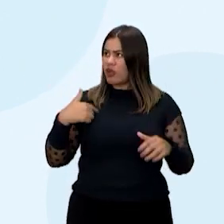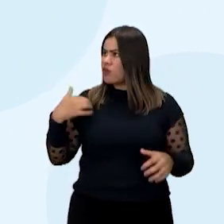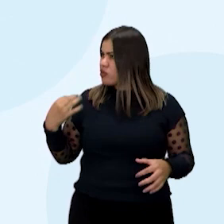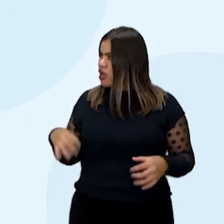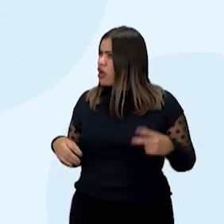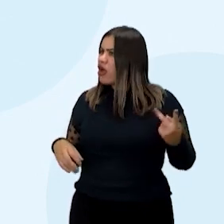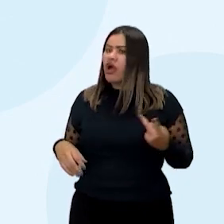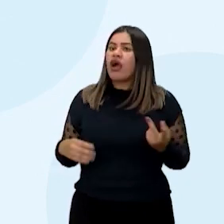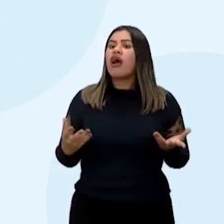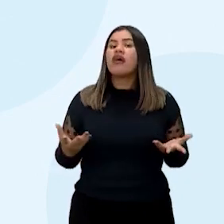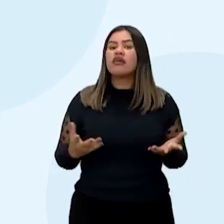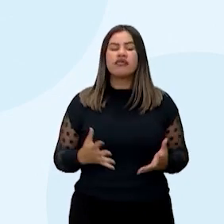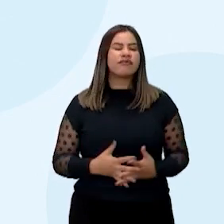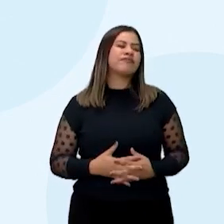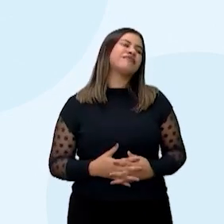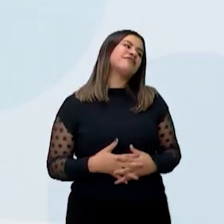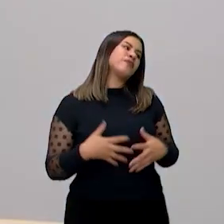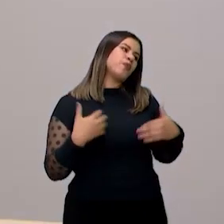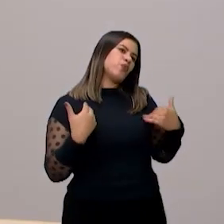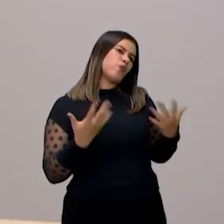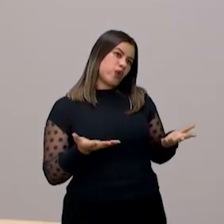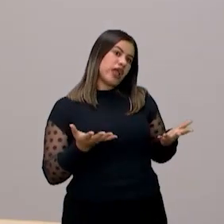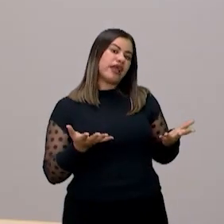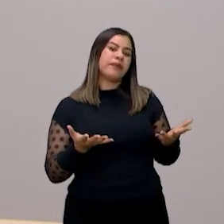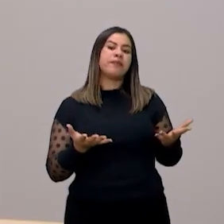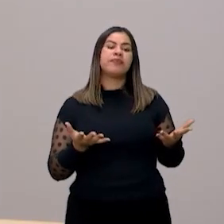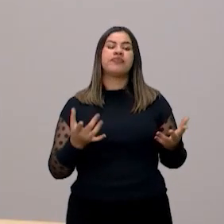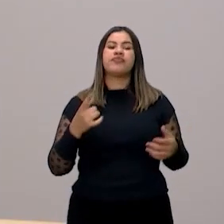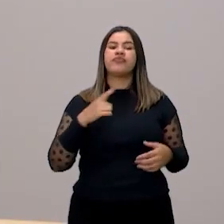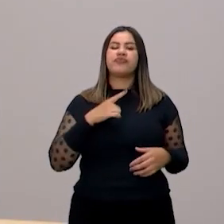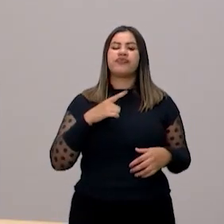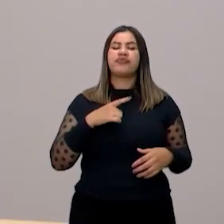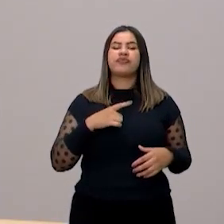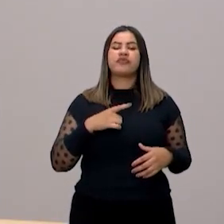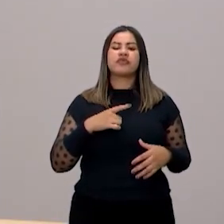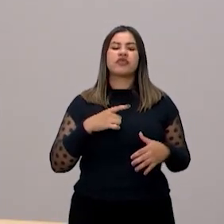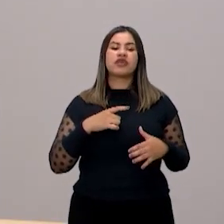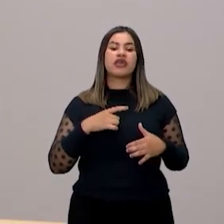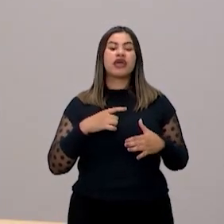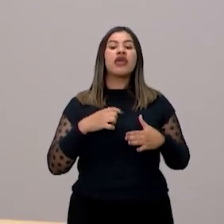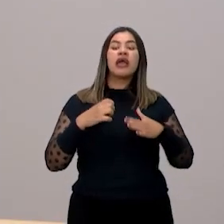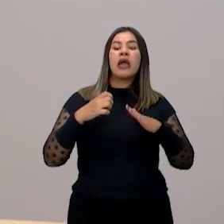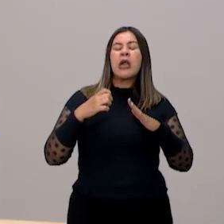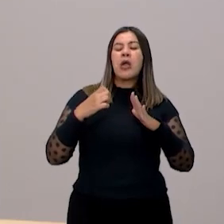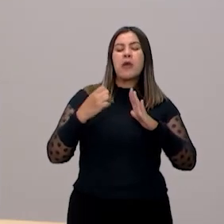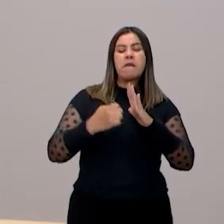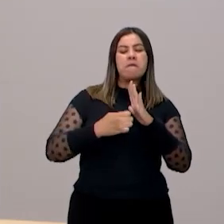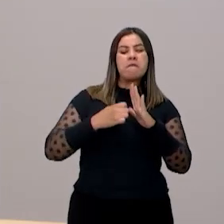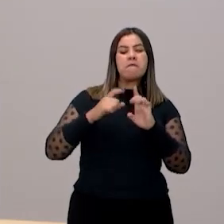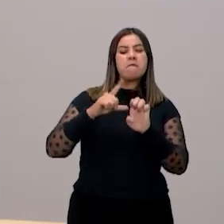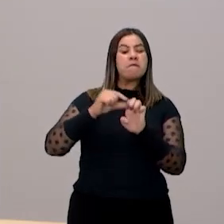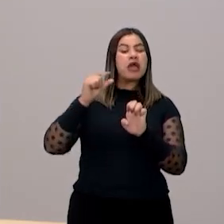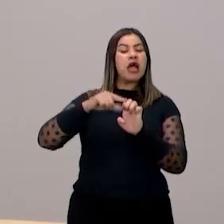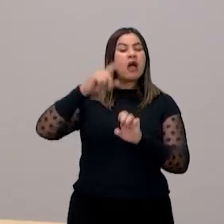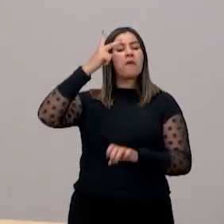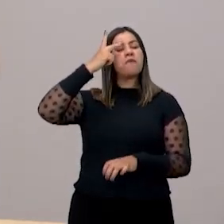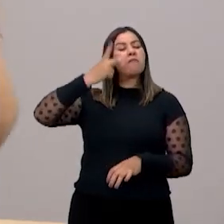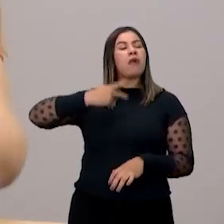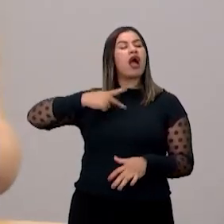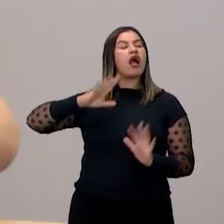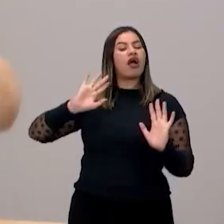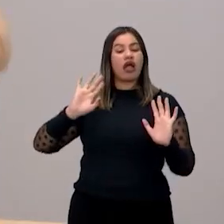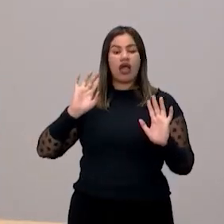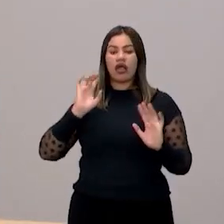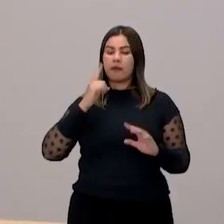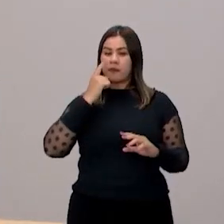Ué, quem nunca ouviu a expressão empresário de si mesmo? Né? Boa! Ah, você precisa